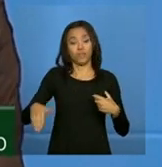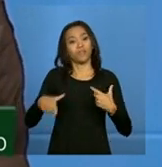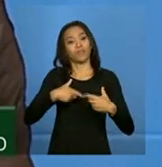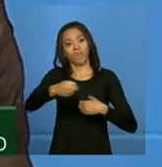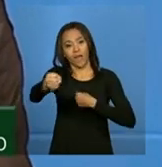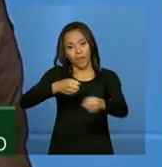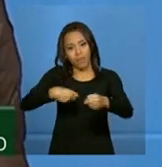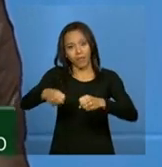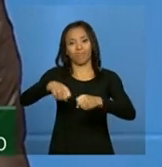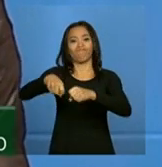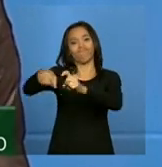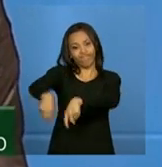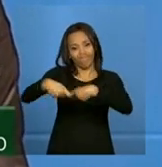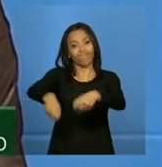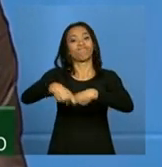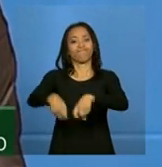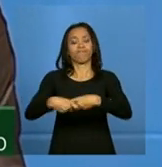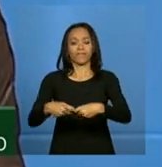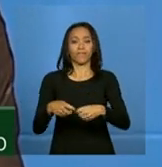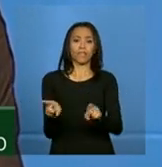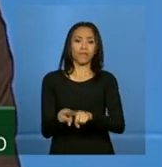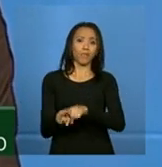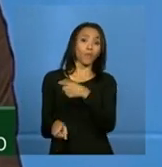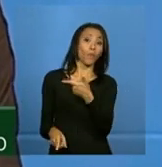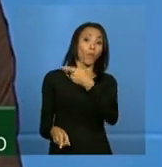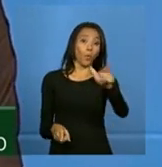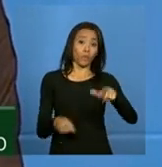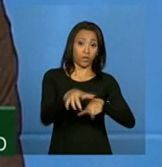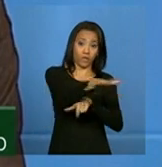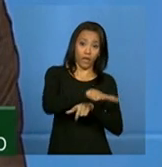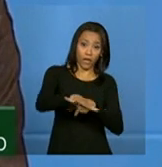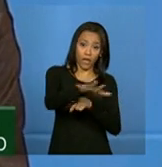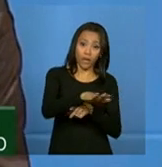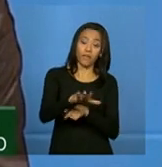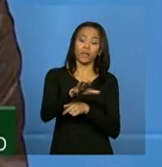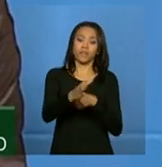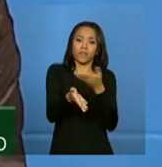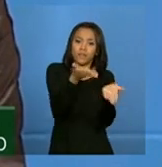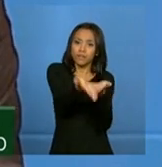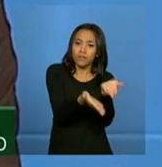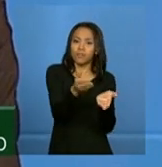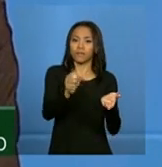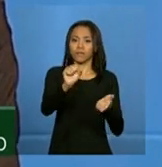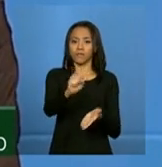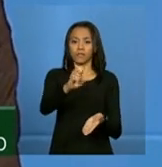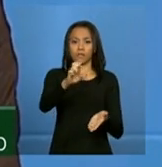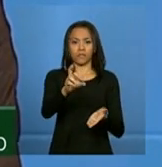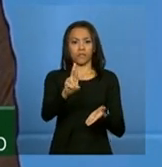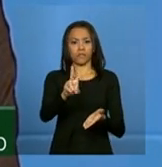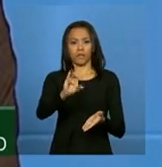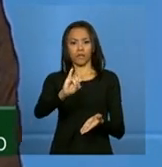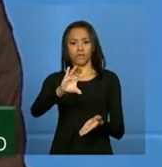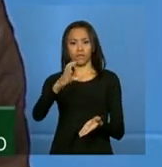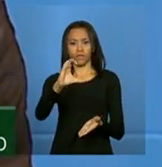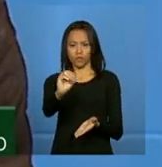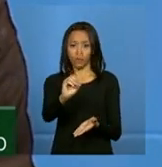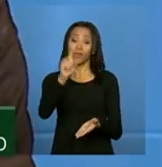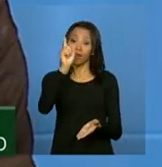agrícola. Além disso, o ramo de serviços também, a economia informal, vem sendo alvo do trabalho infantil.